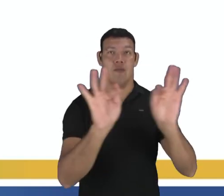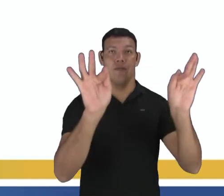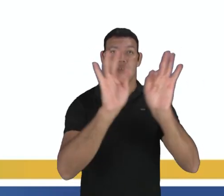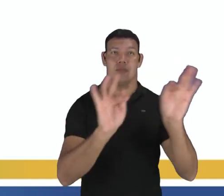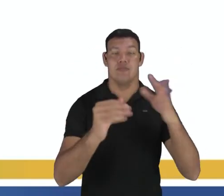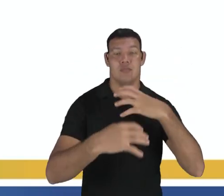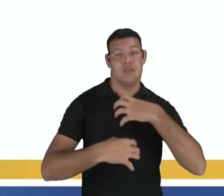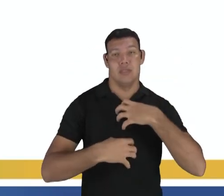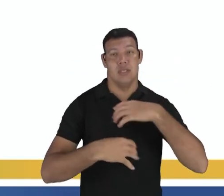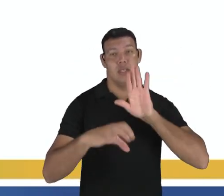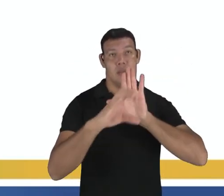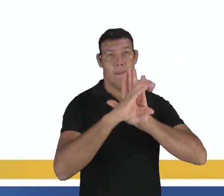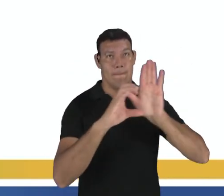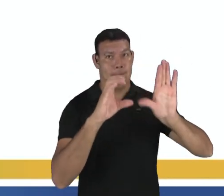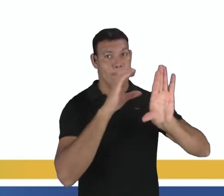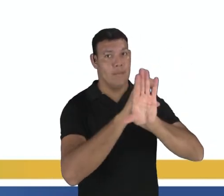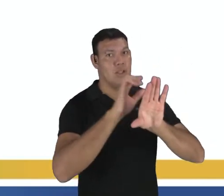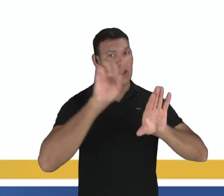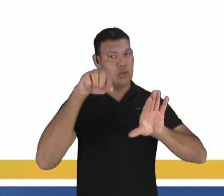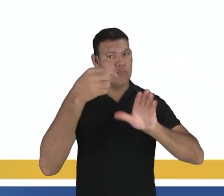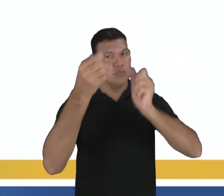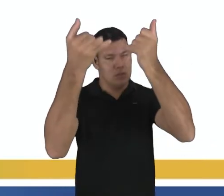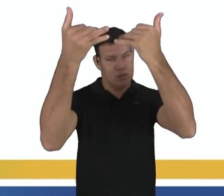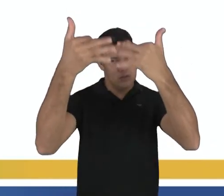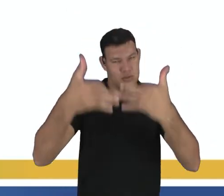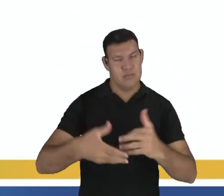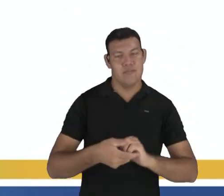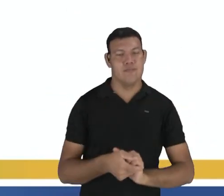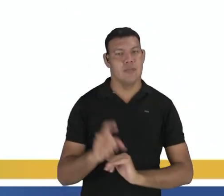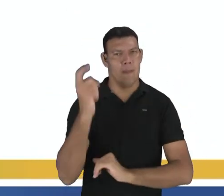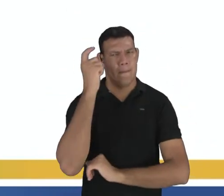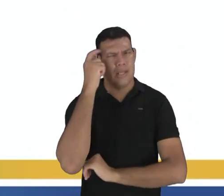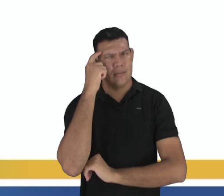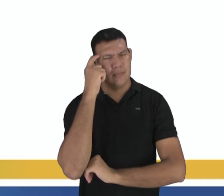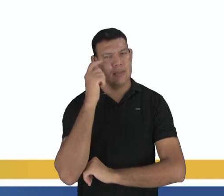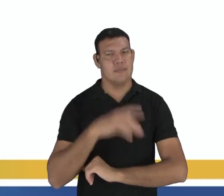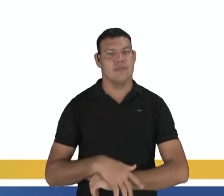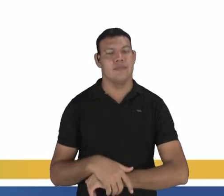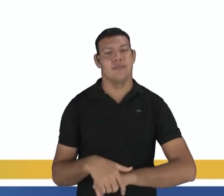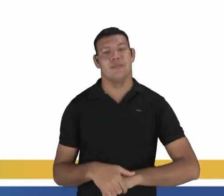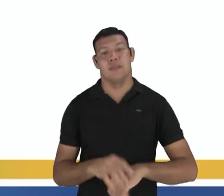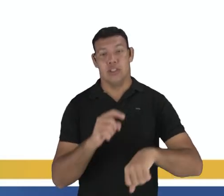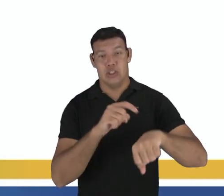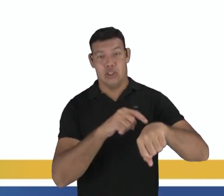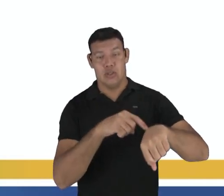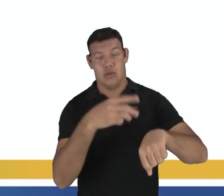tem sentido conotativo. Explique. Pense aí. 3 segundinhos.